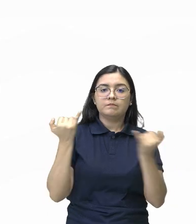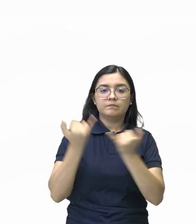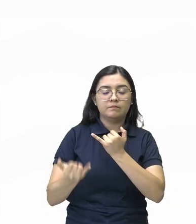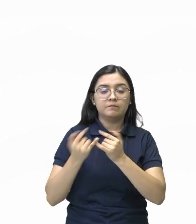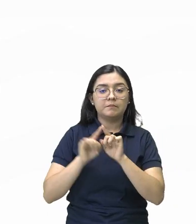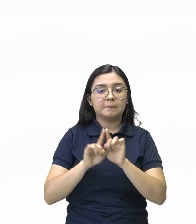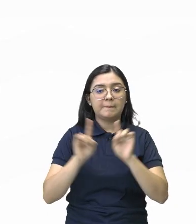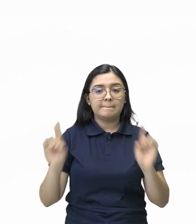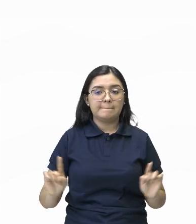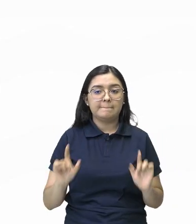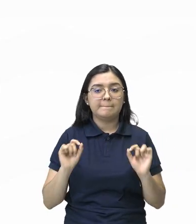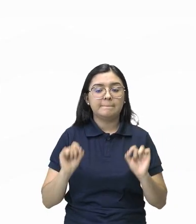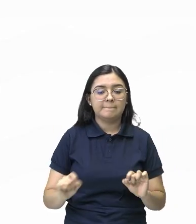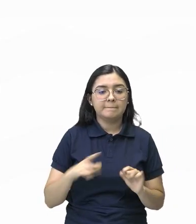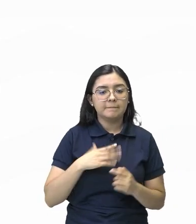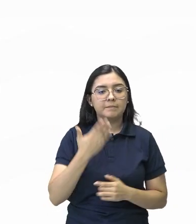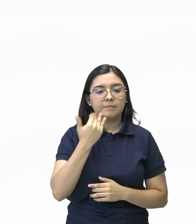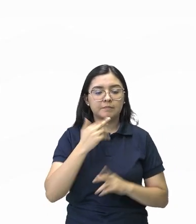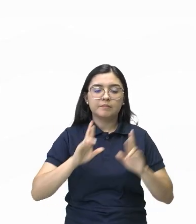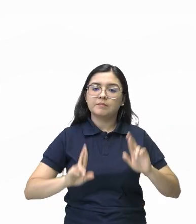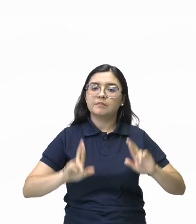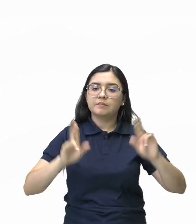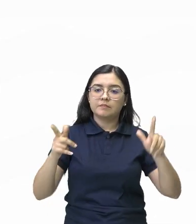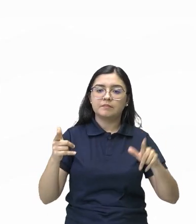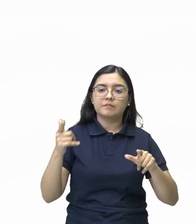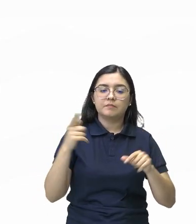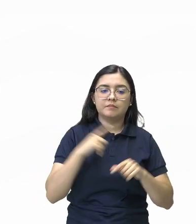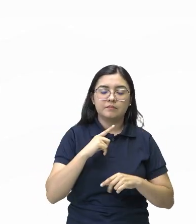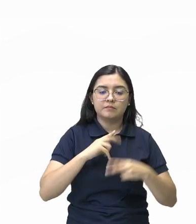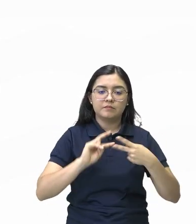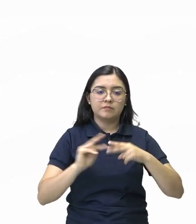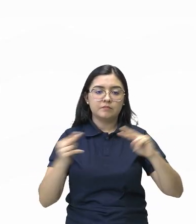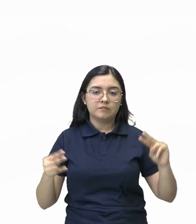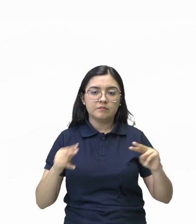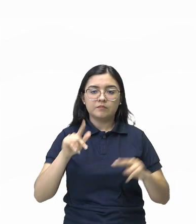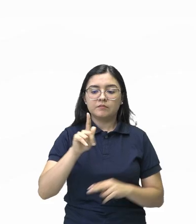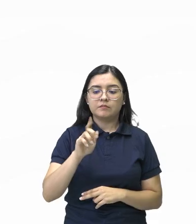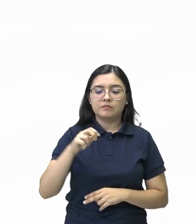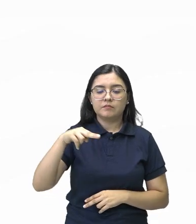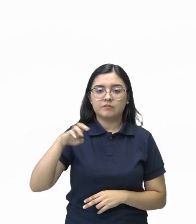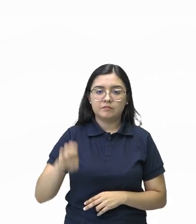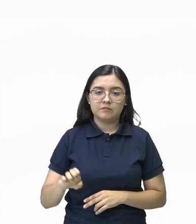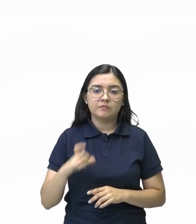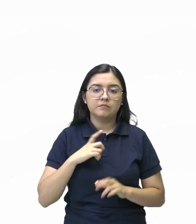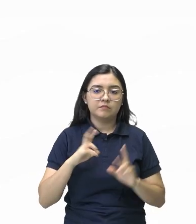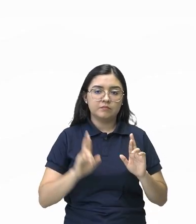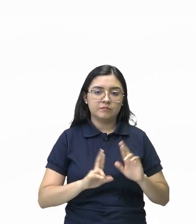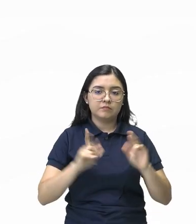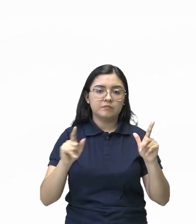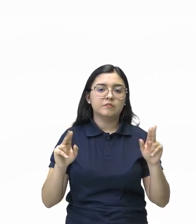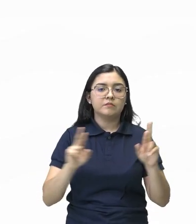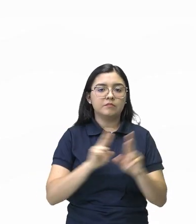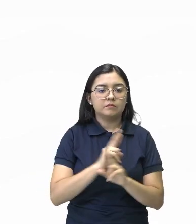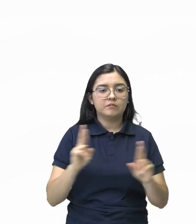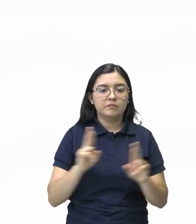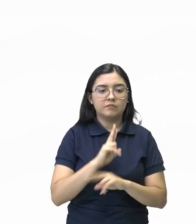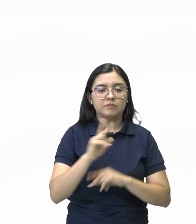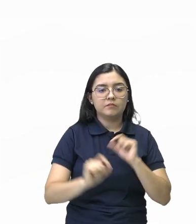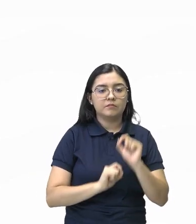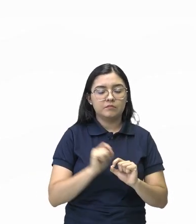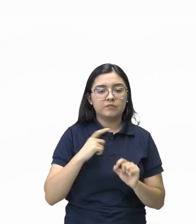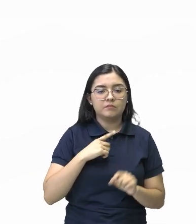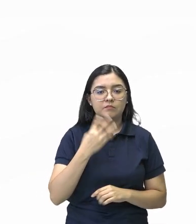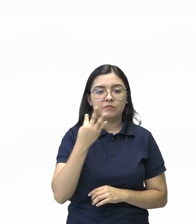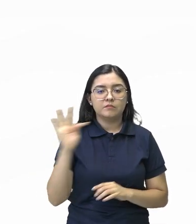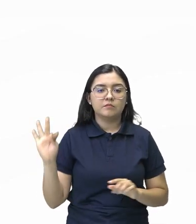mas com dietas diferentes, né, elas vão ativar genes distintos. Isso aí está relacionado com as